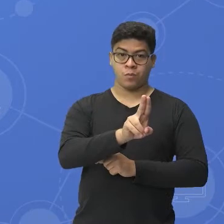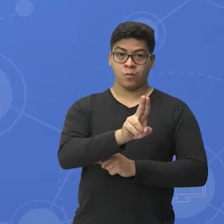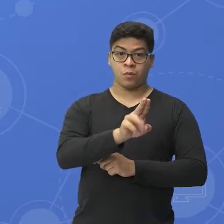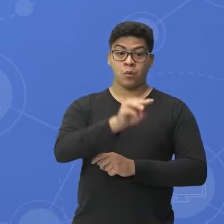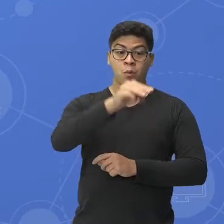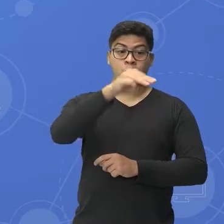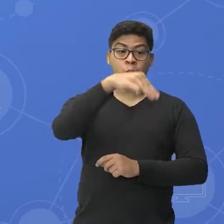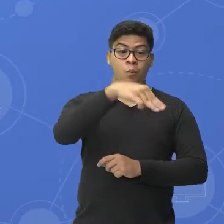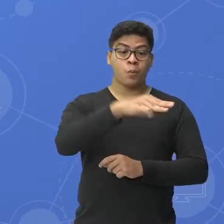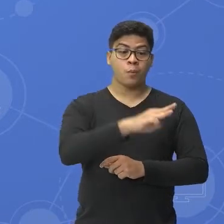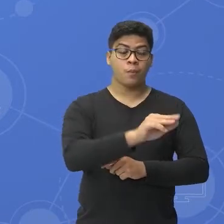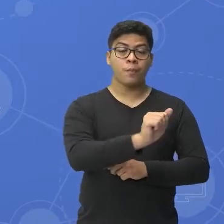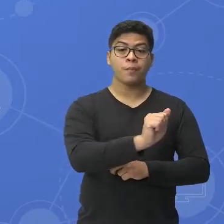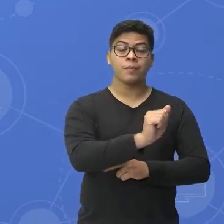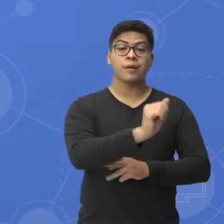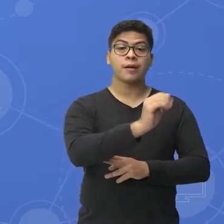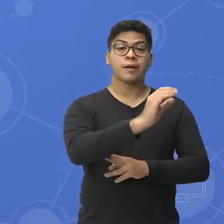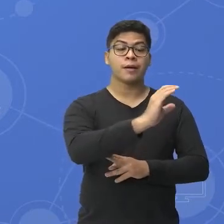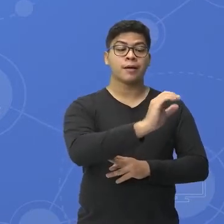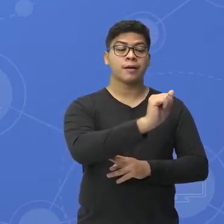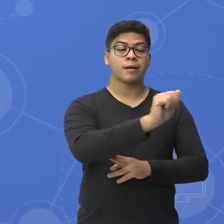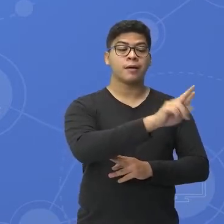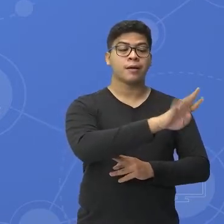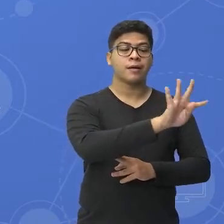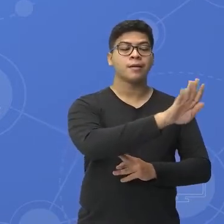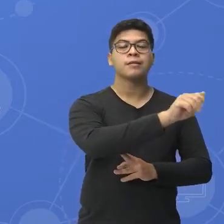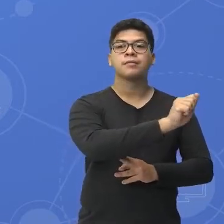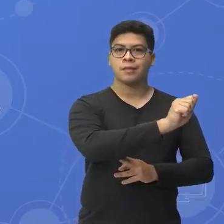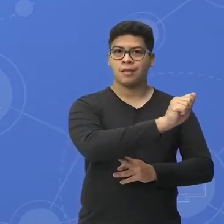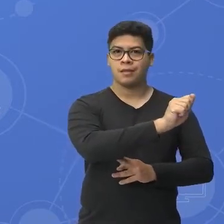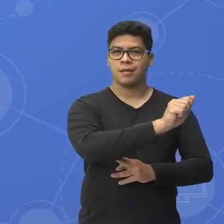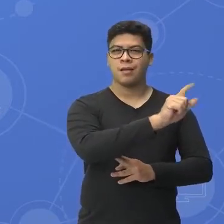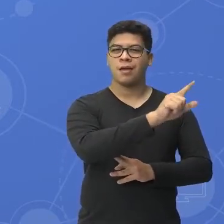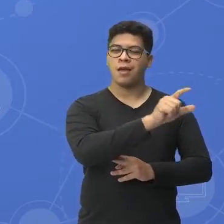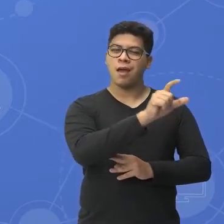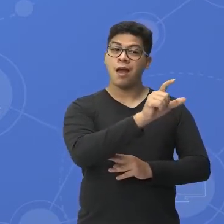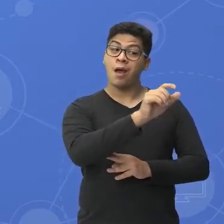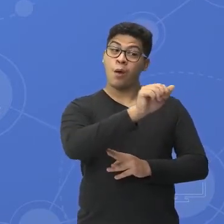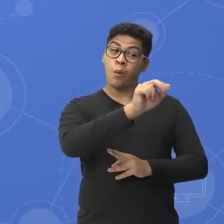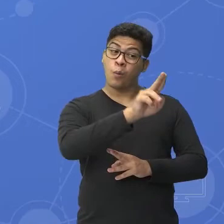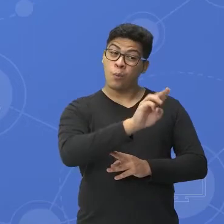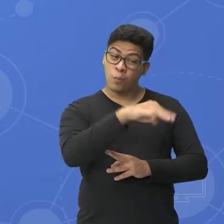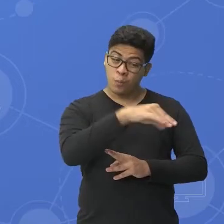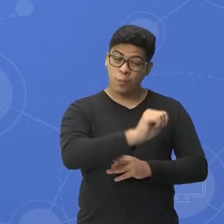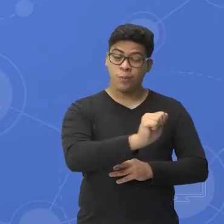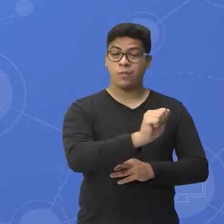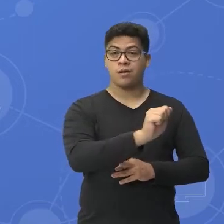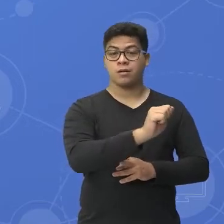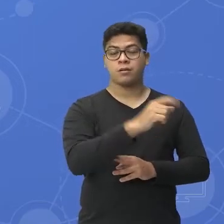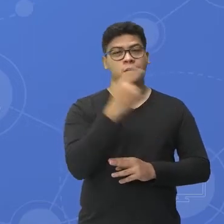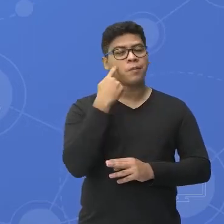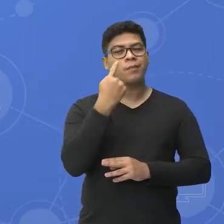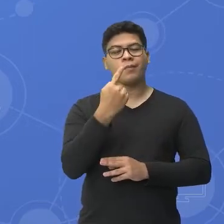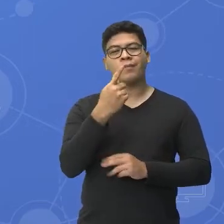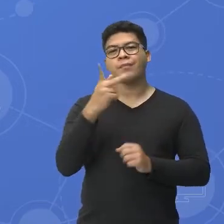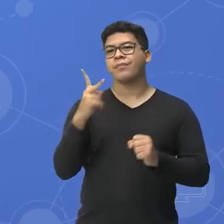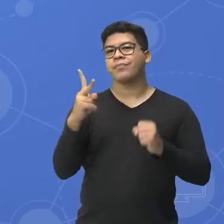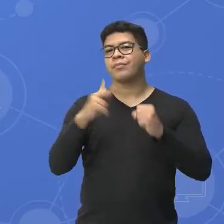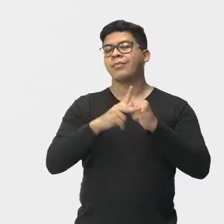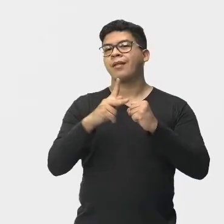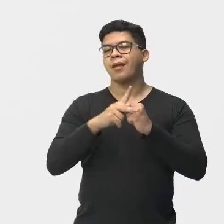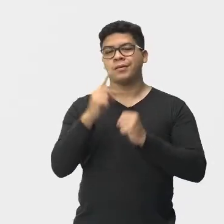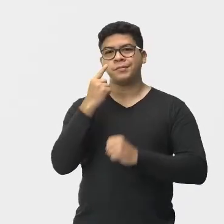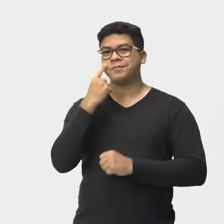indireto. E aí temos os pronomes para poder fazer referência a algo que foi dito, tá bom? Vamos a alguns